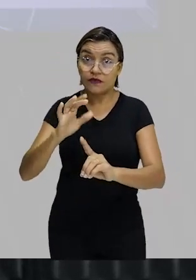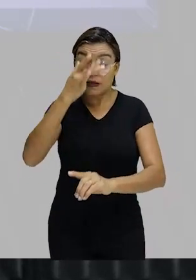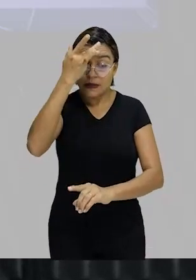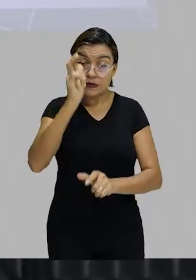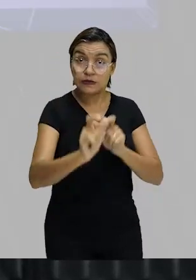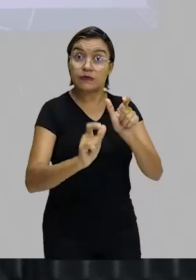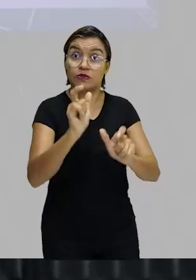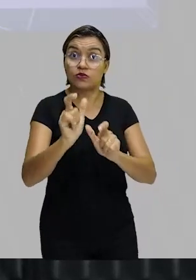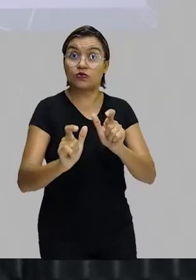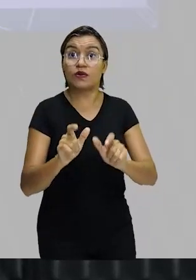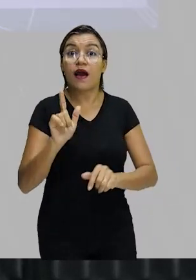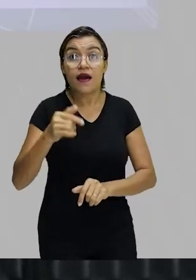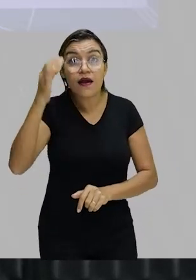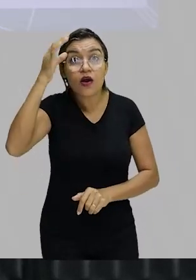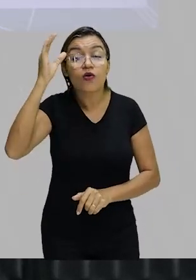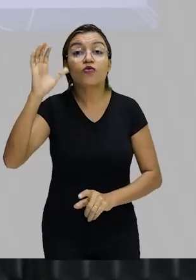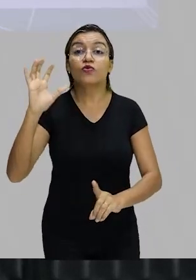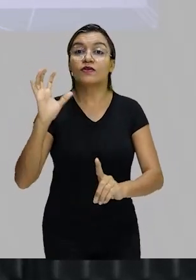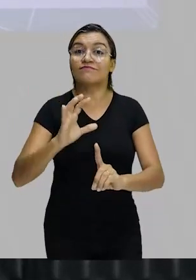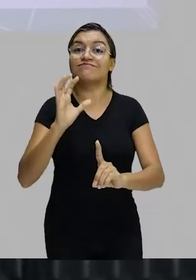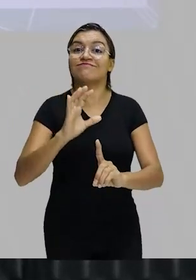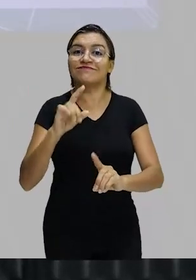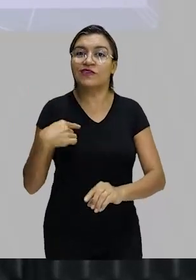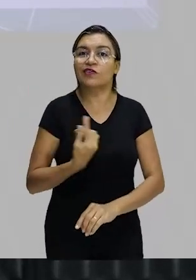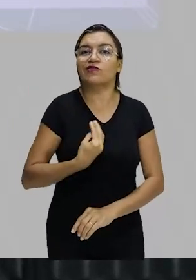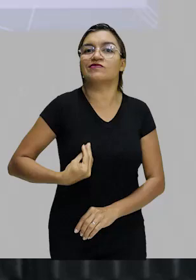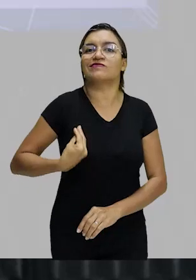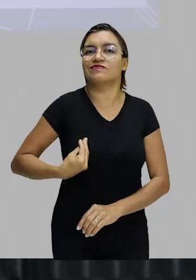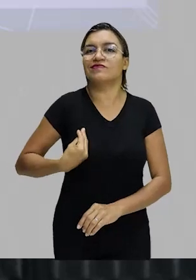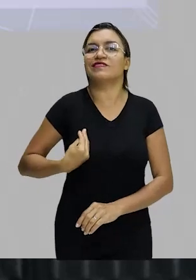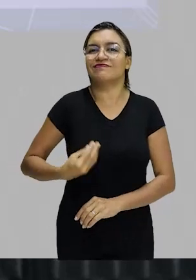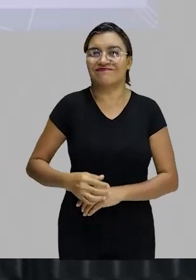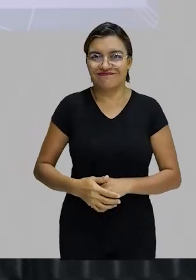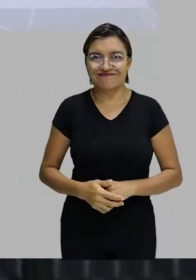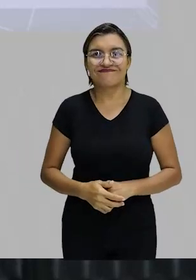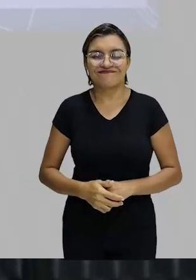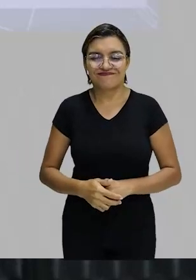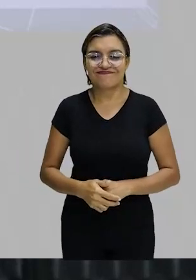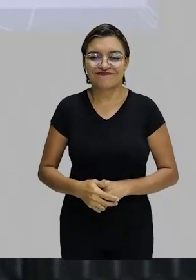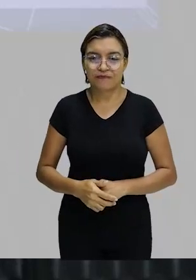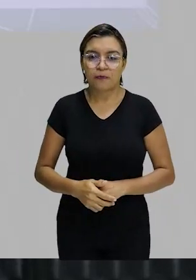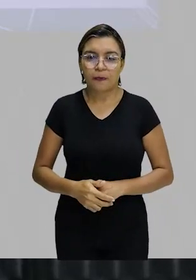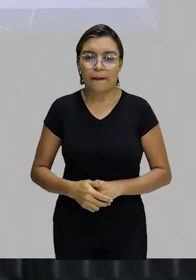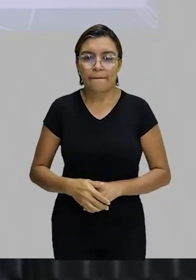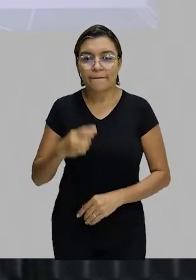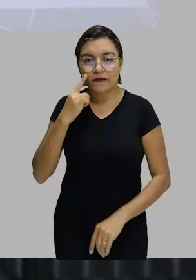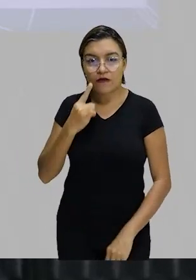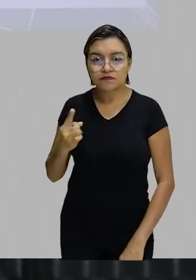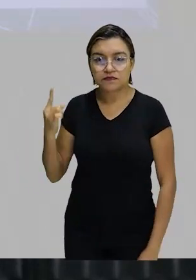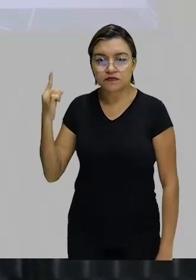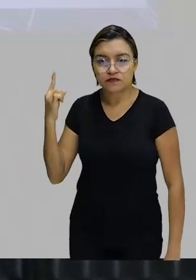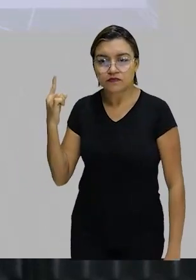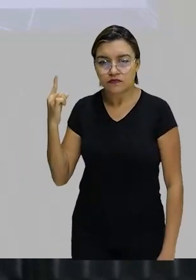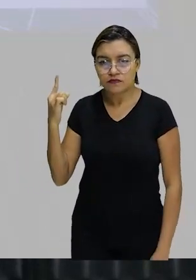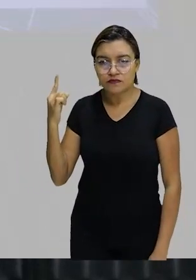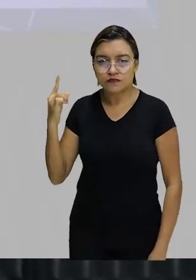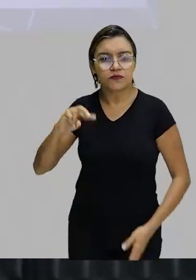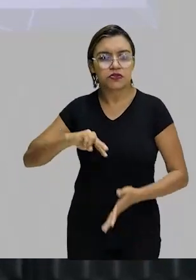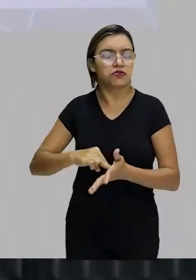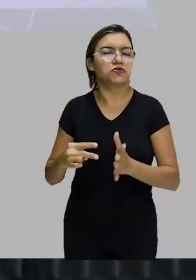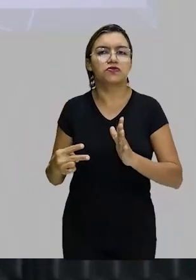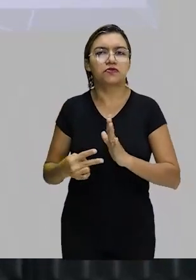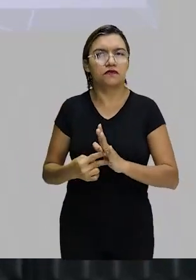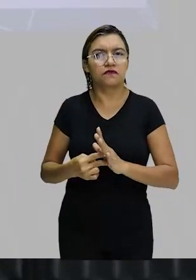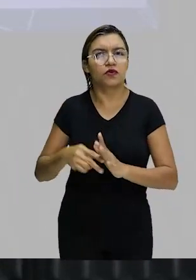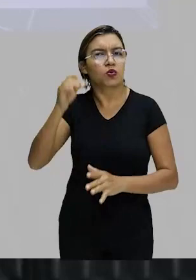impactando no nosso cotidiano, tá bom? Lembrei agora e vale a pena mencionar. What is pop culture? O que é cultura